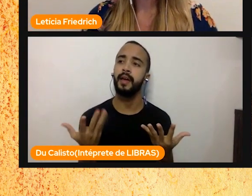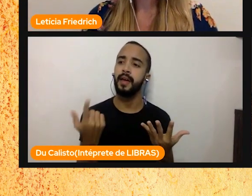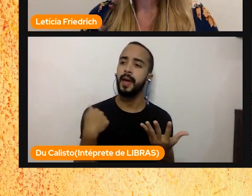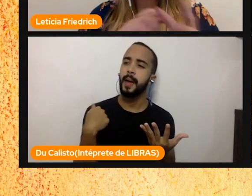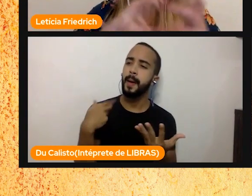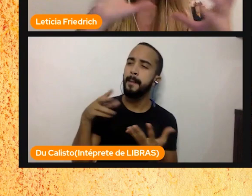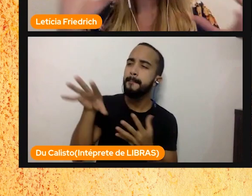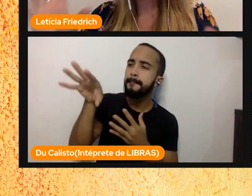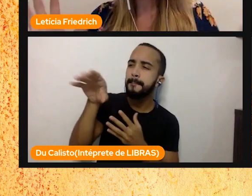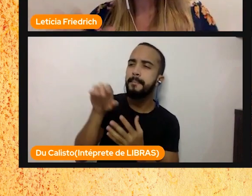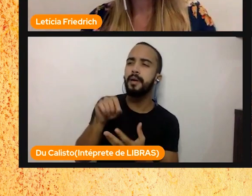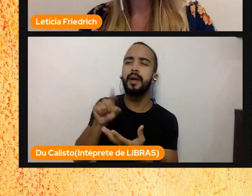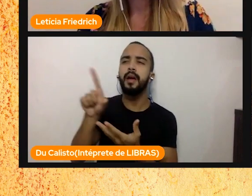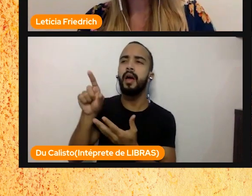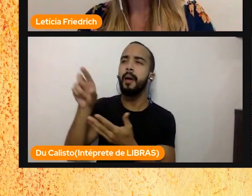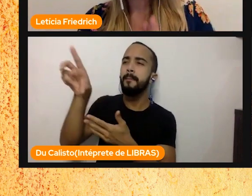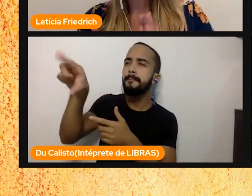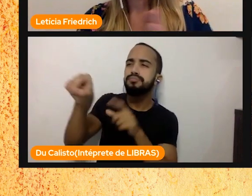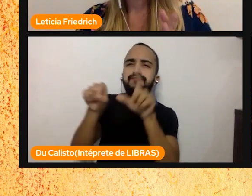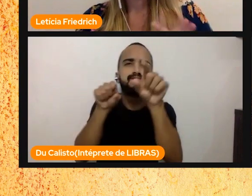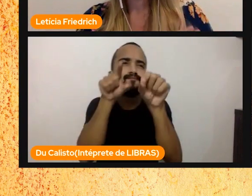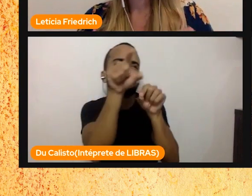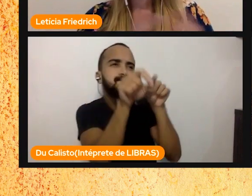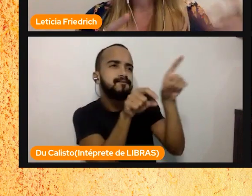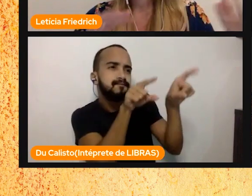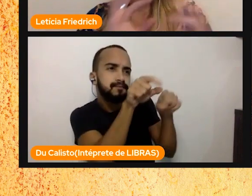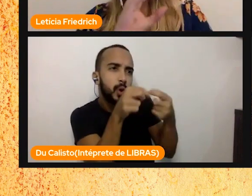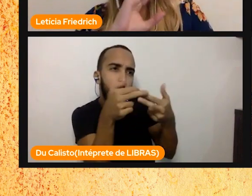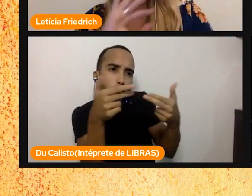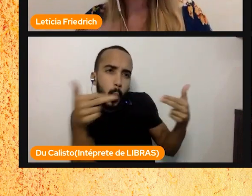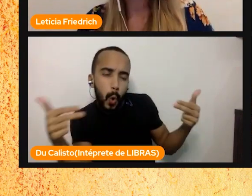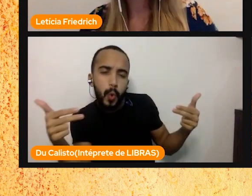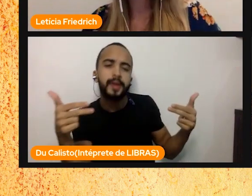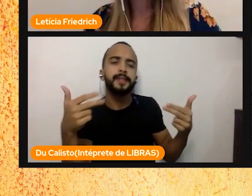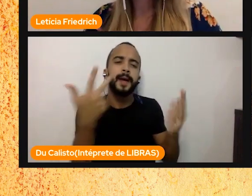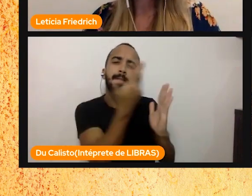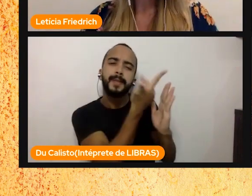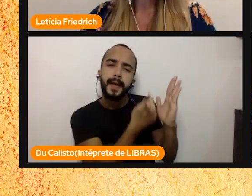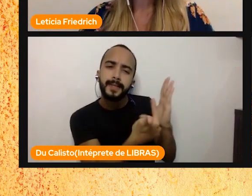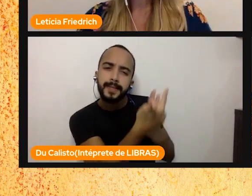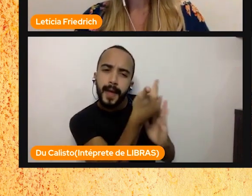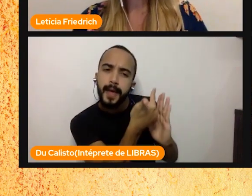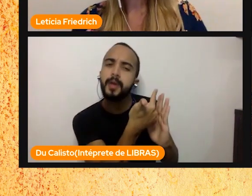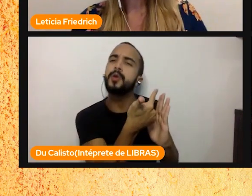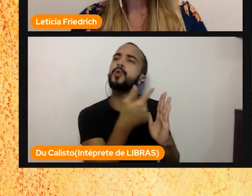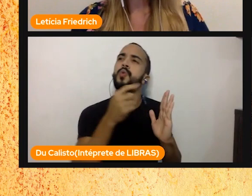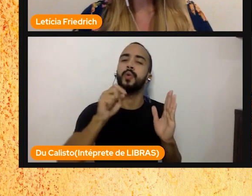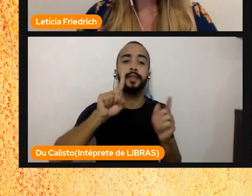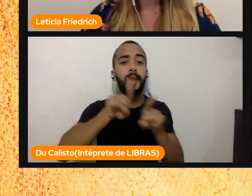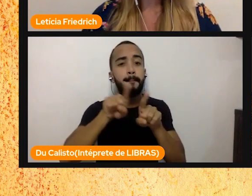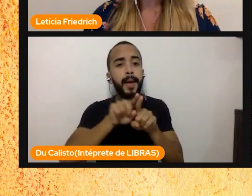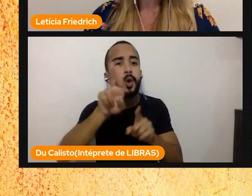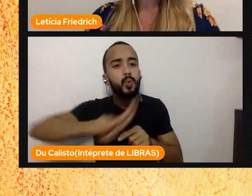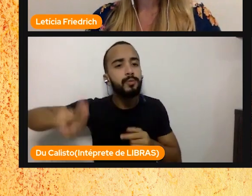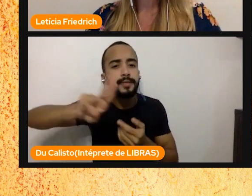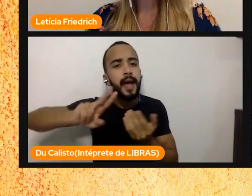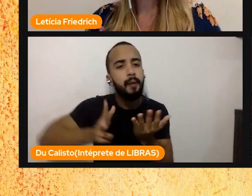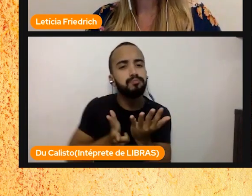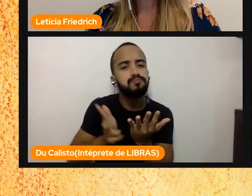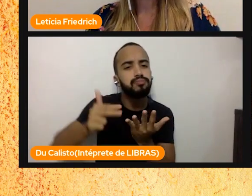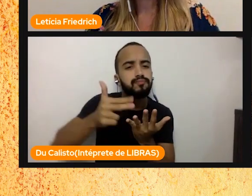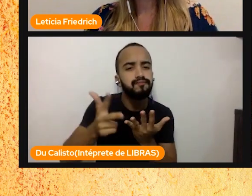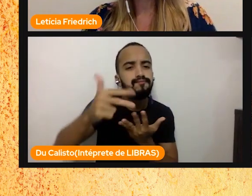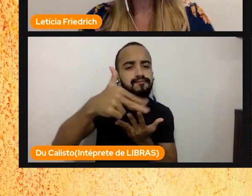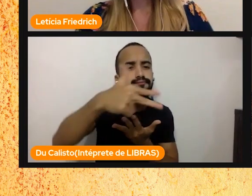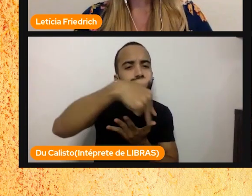criação autoral de desenhos, né, concepção visual inédita, misturado com recortes, que é um pouco da técnica que a Priscila usou também no Vive